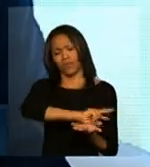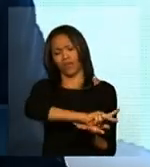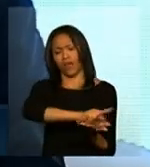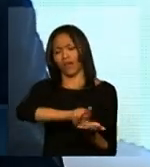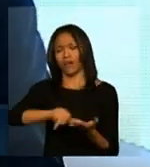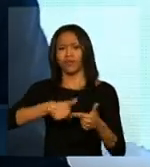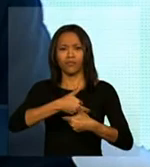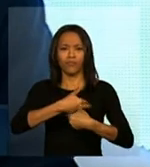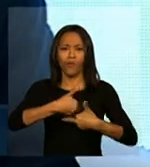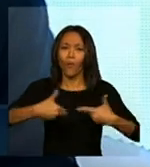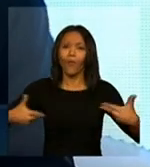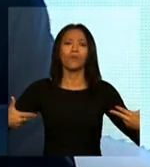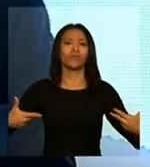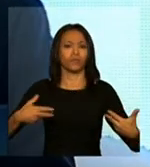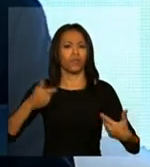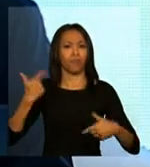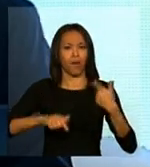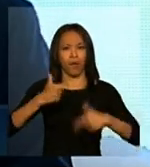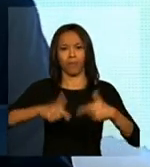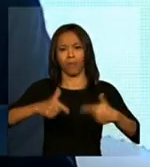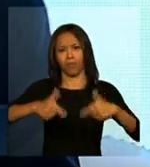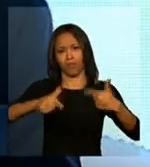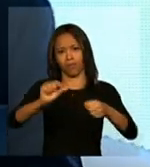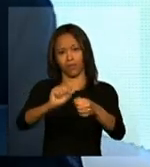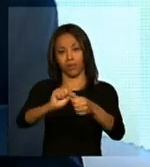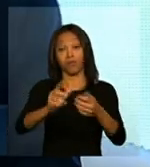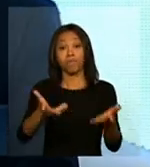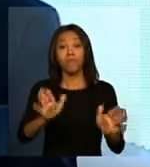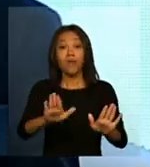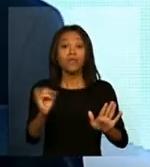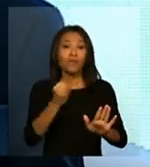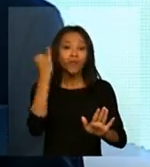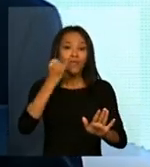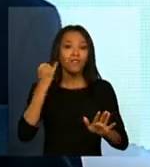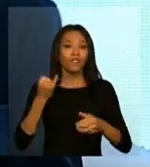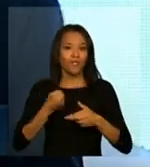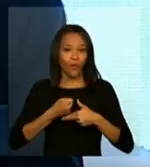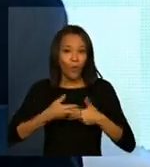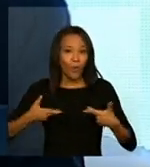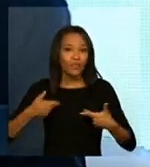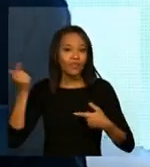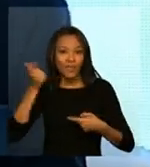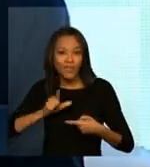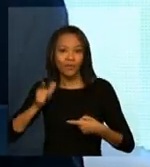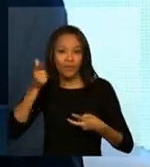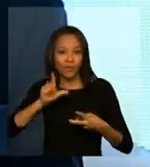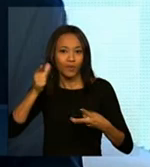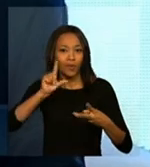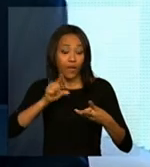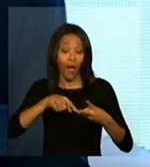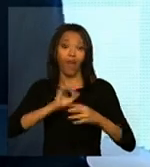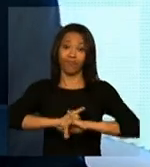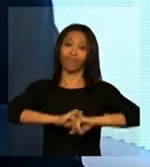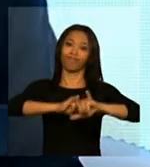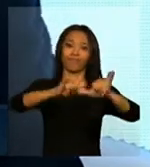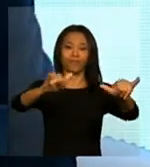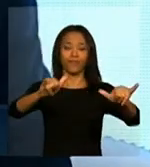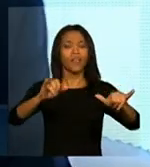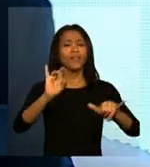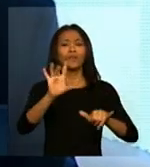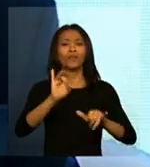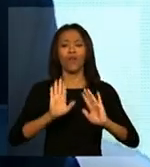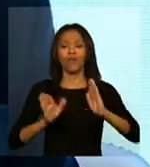ainda por fazer, mas é importante, eu acho, que a gente fazer referência a esses processos. E não só nas políticas agrícolas